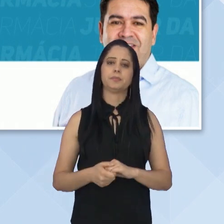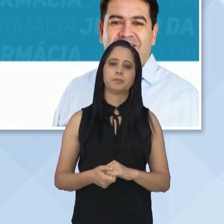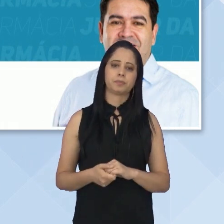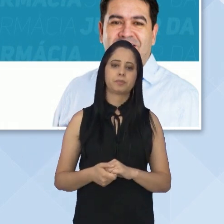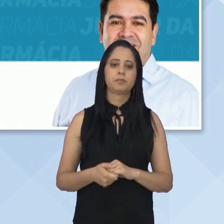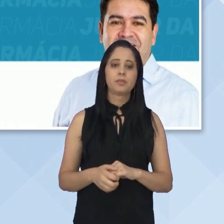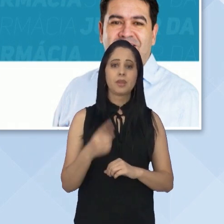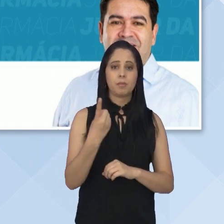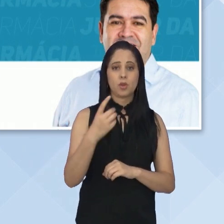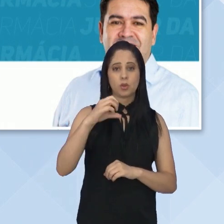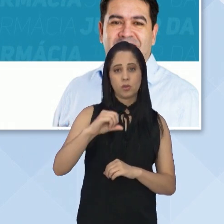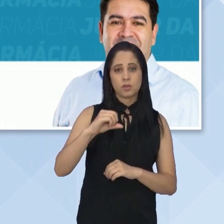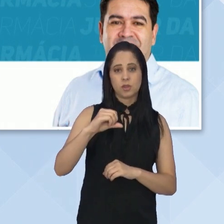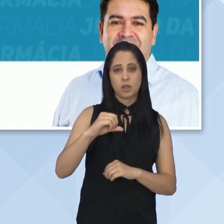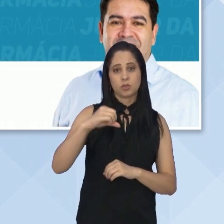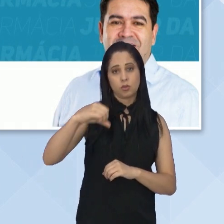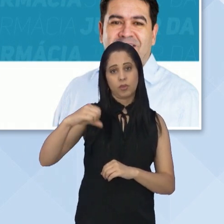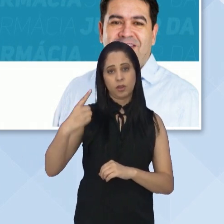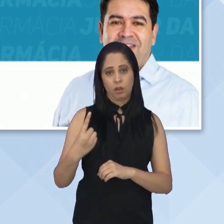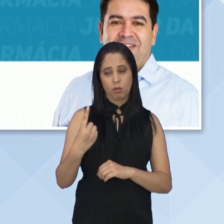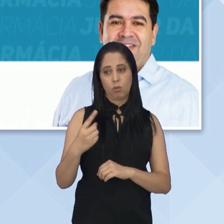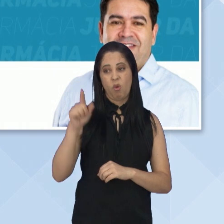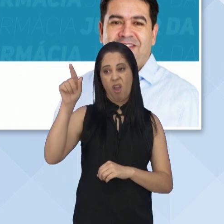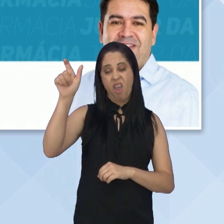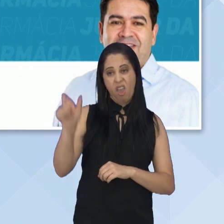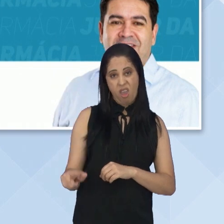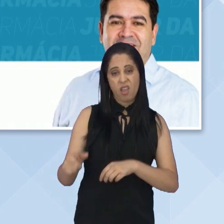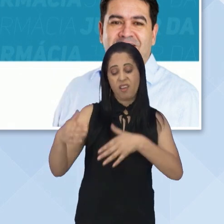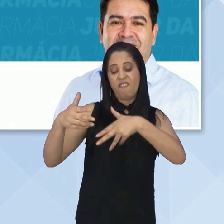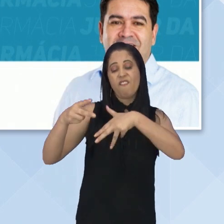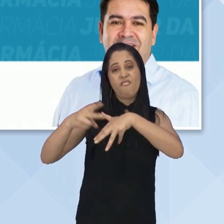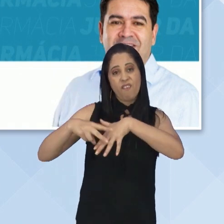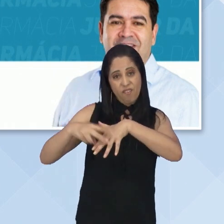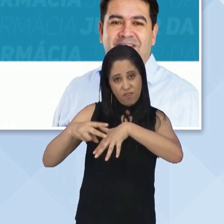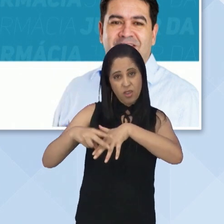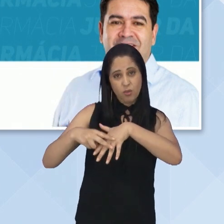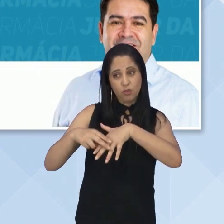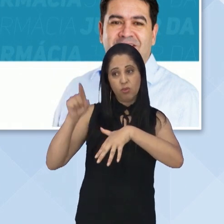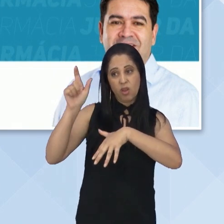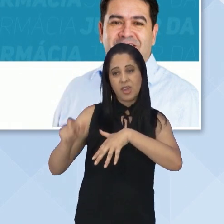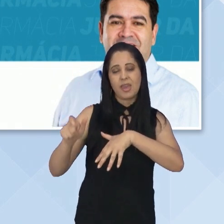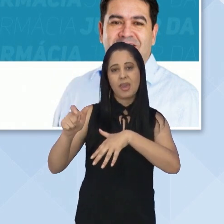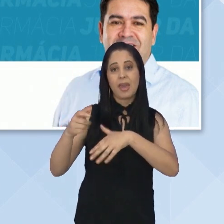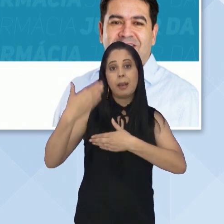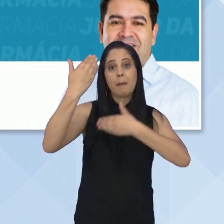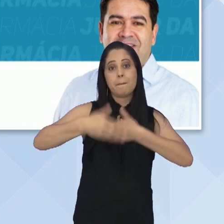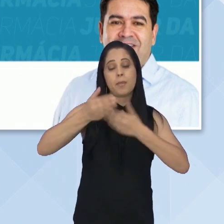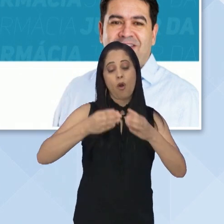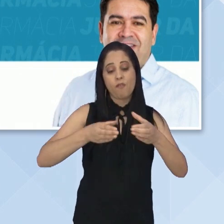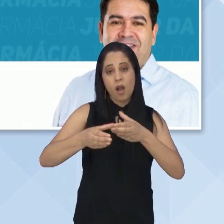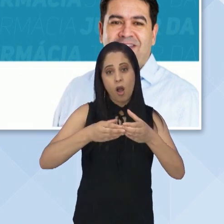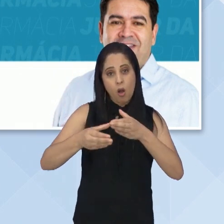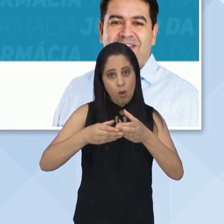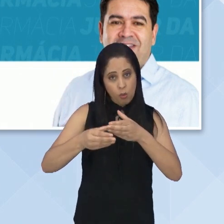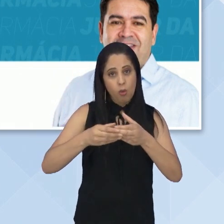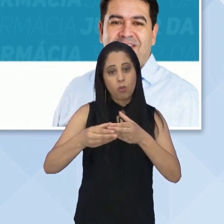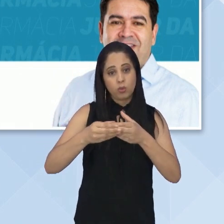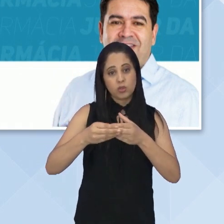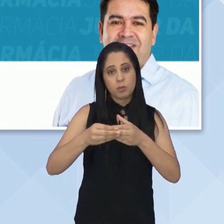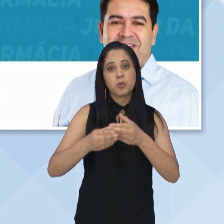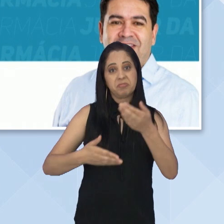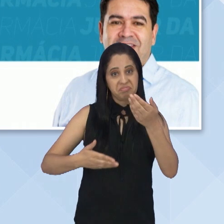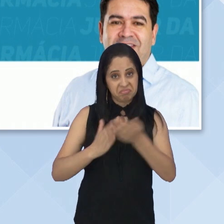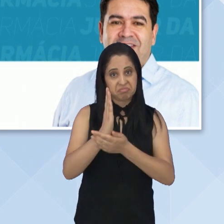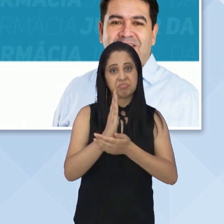Em 1991 ficou viúvo, porém no mesmo ano prestou concurso público aqui na cidade de São José dos Campos,